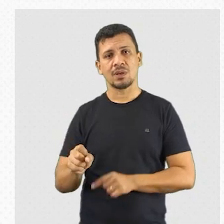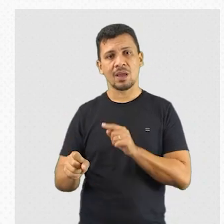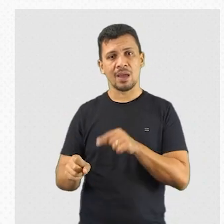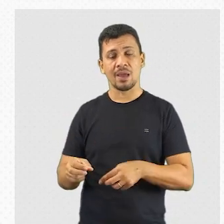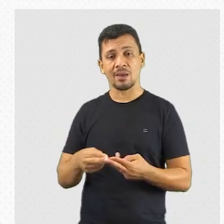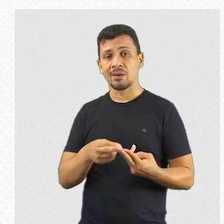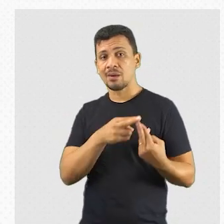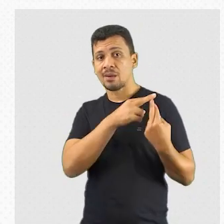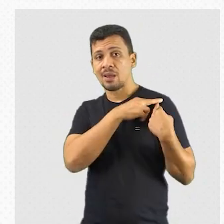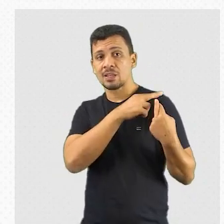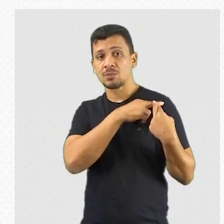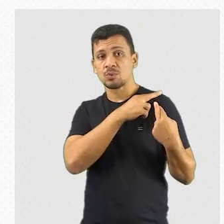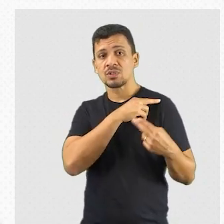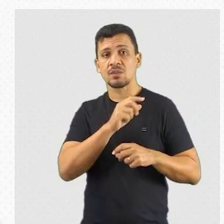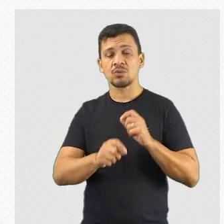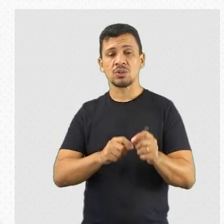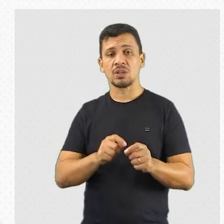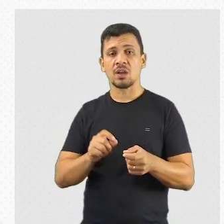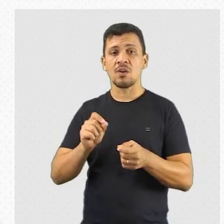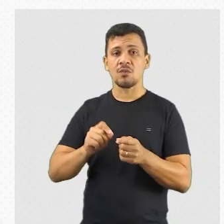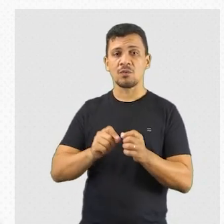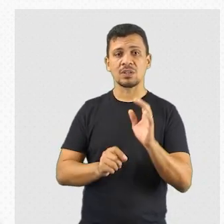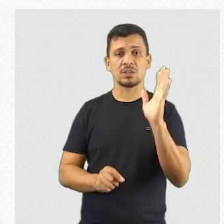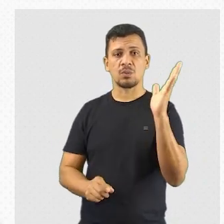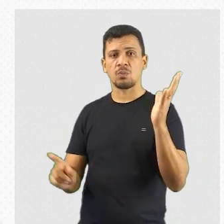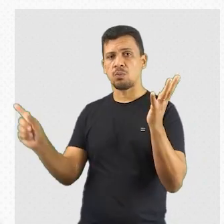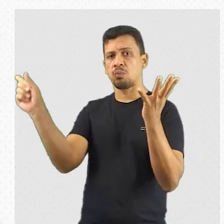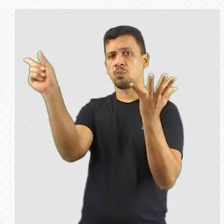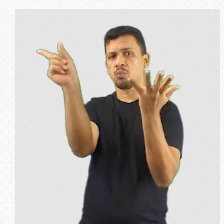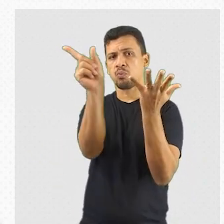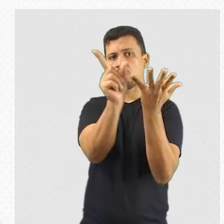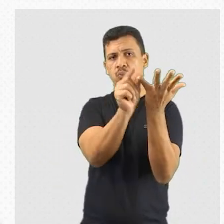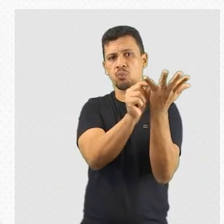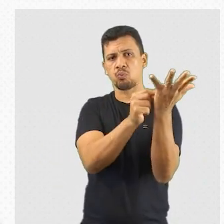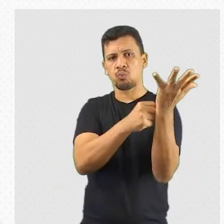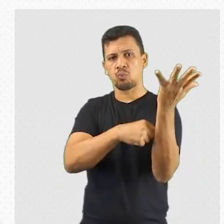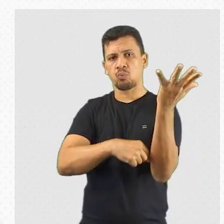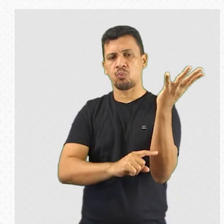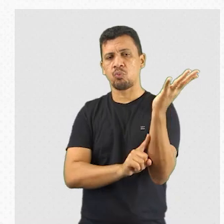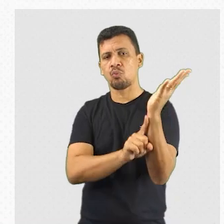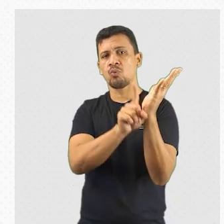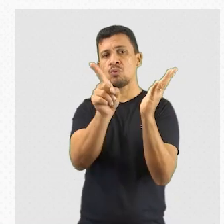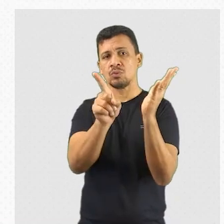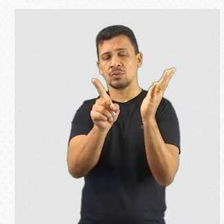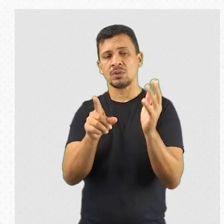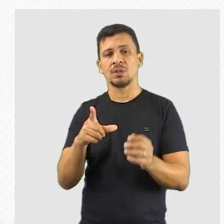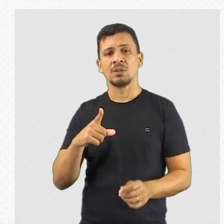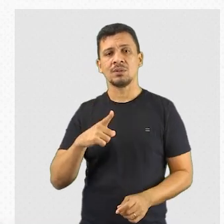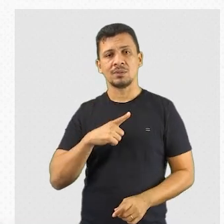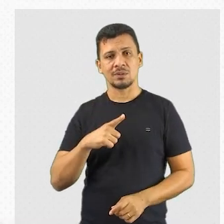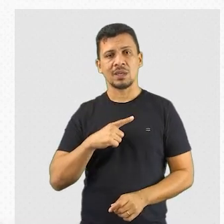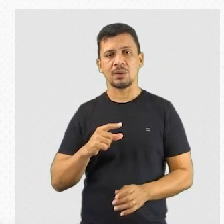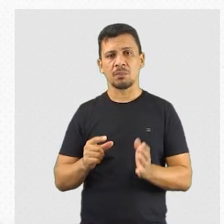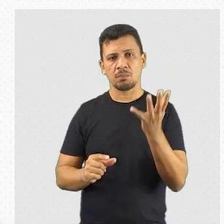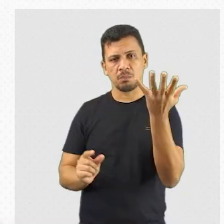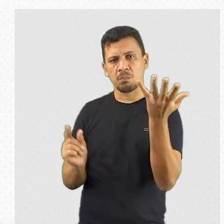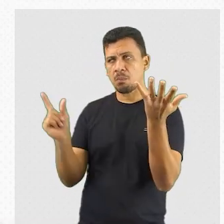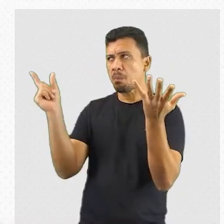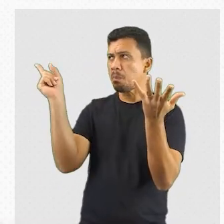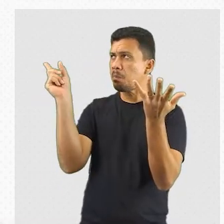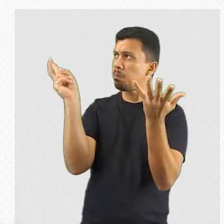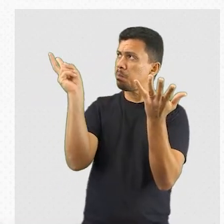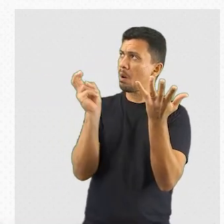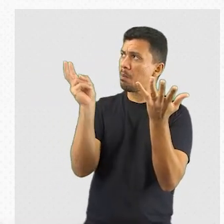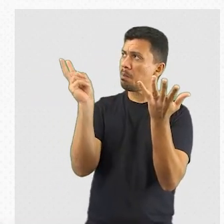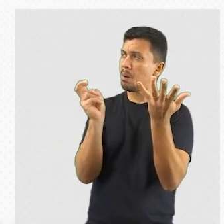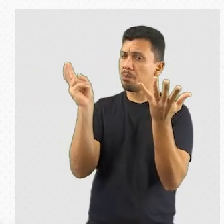têm a função de realizar a fotossíntese, porque tem um pigmento que a gente chama de clorofila, que capta a luz do sol,